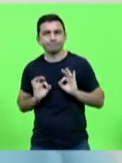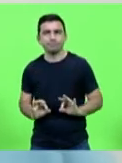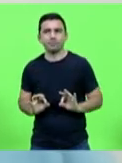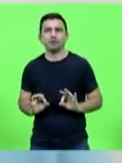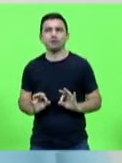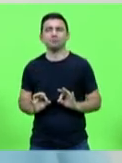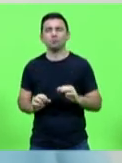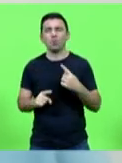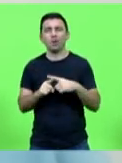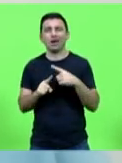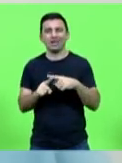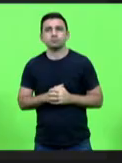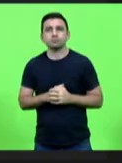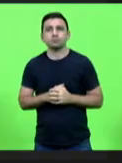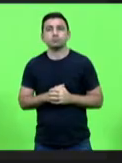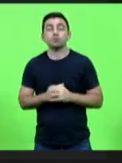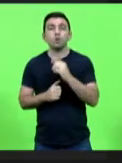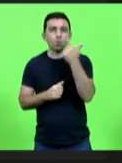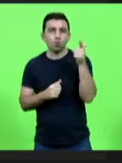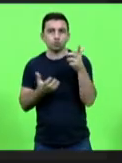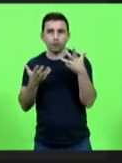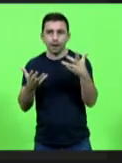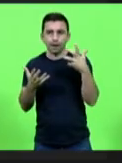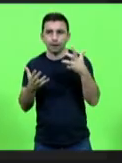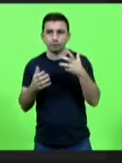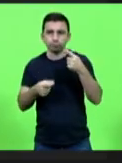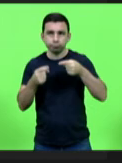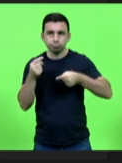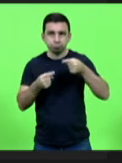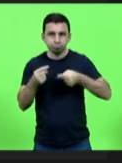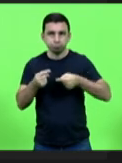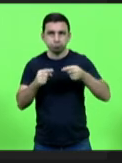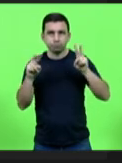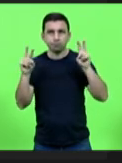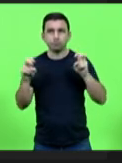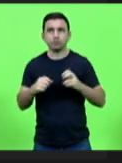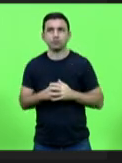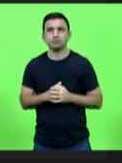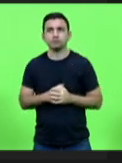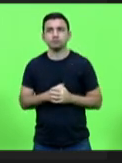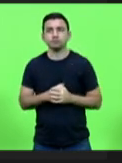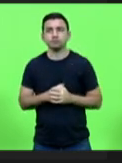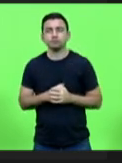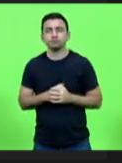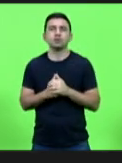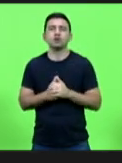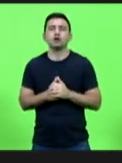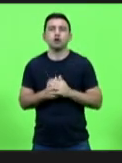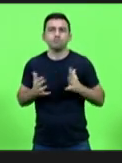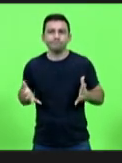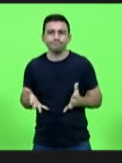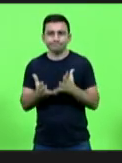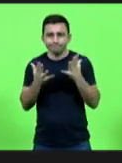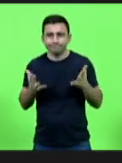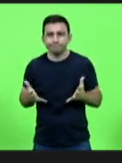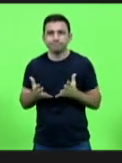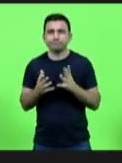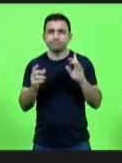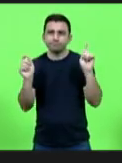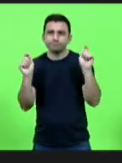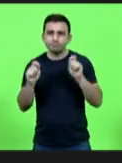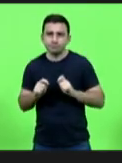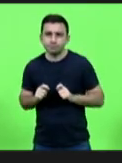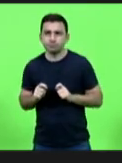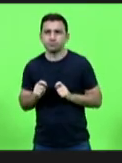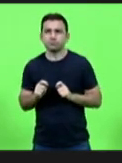de recursos razoável. Na mesma reunião, foram aprovados outros dois projetos. Um deles é de autoria do